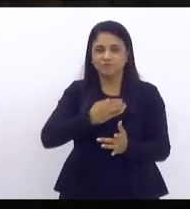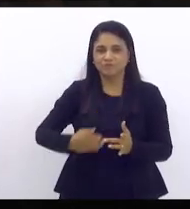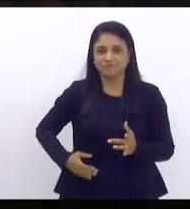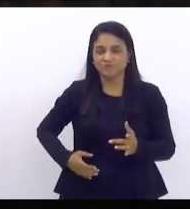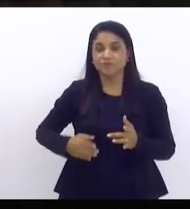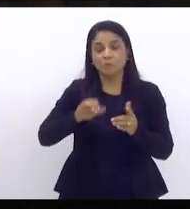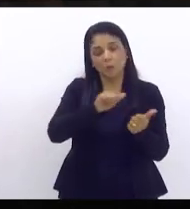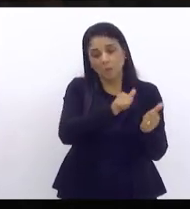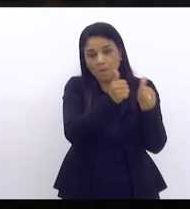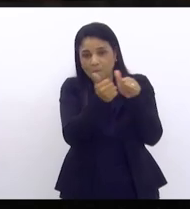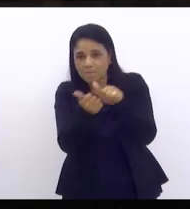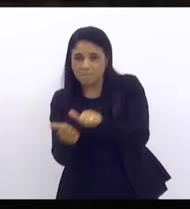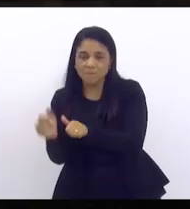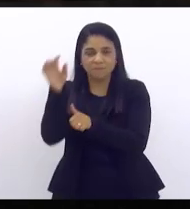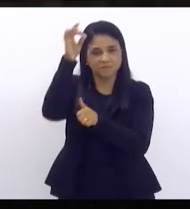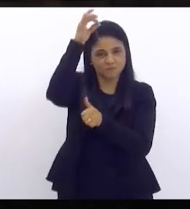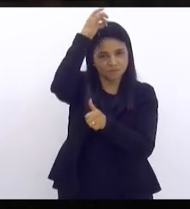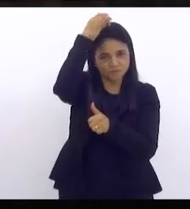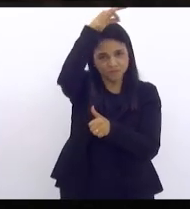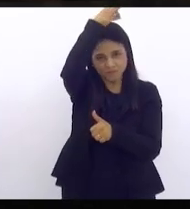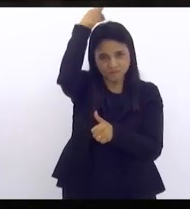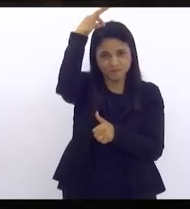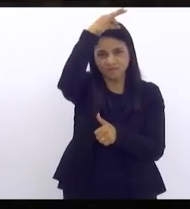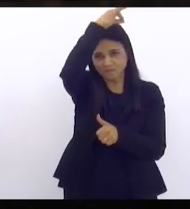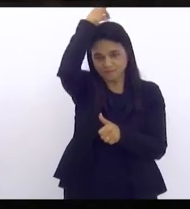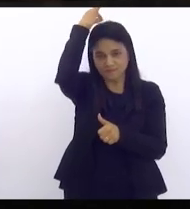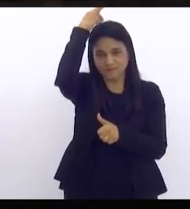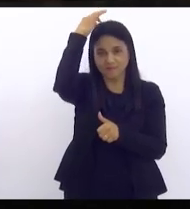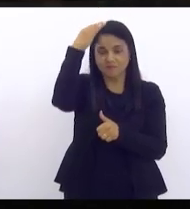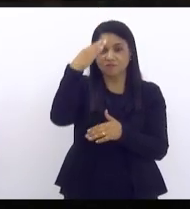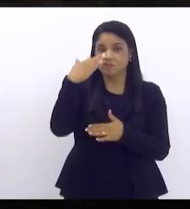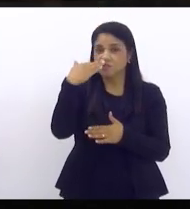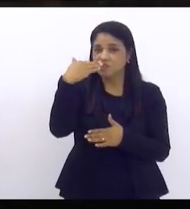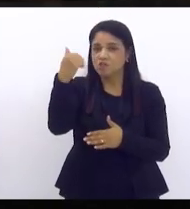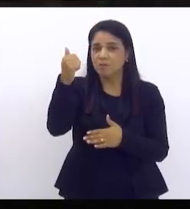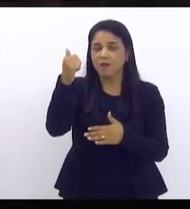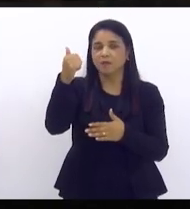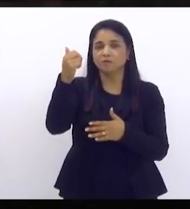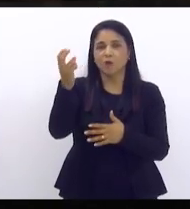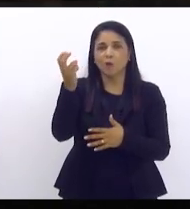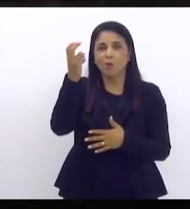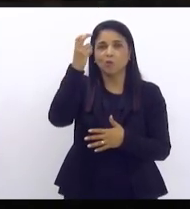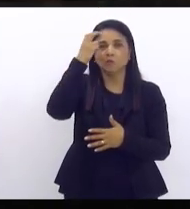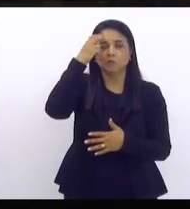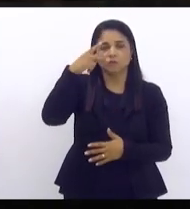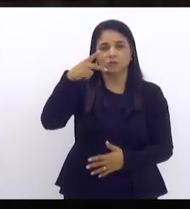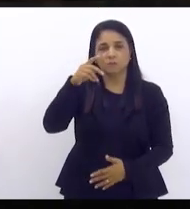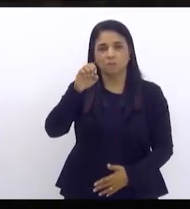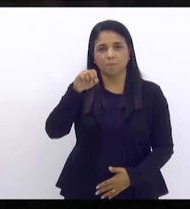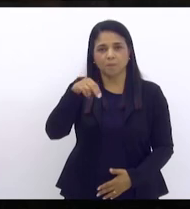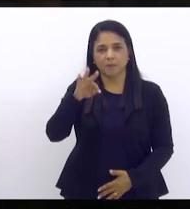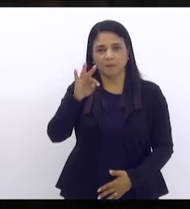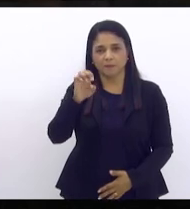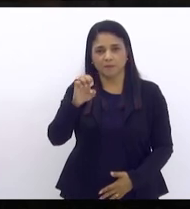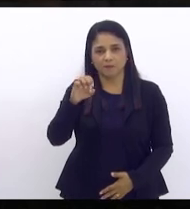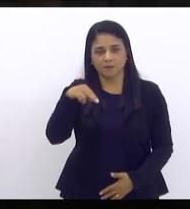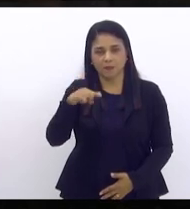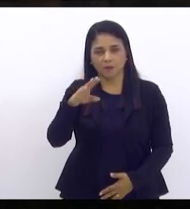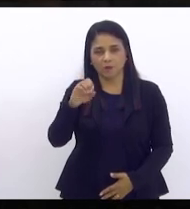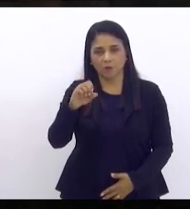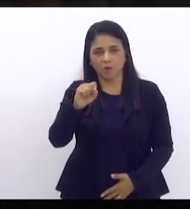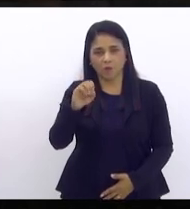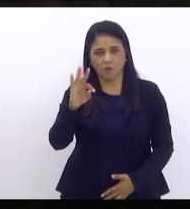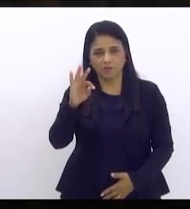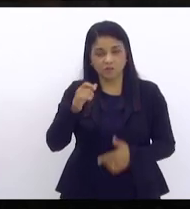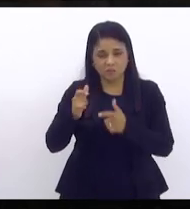genuíno batismo no Espírito Santo. Somos chamados a propiciar a cultura de Pentecostes em todos os locais,